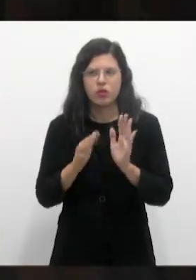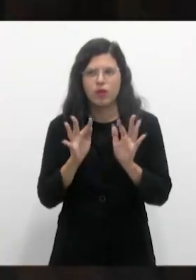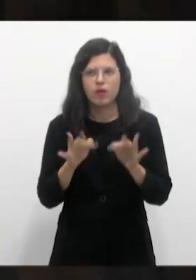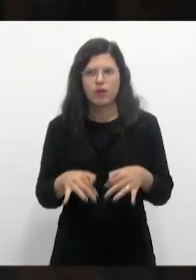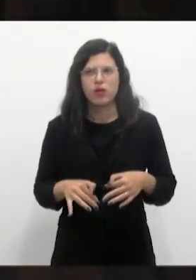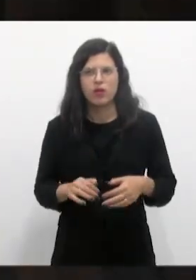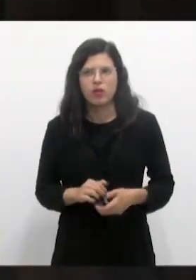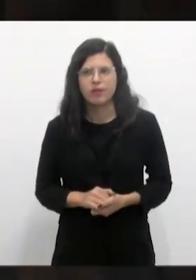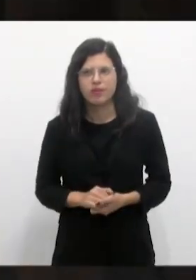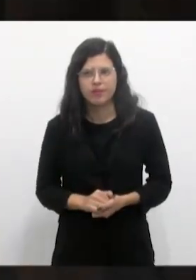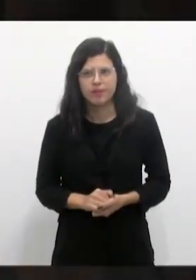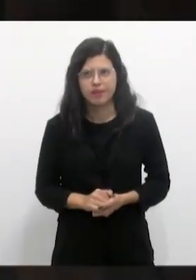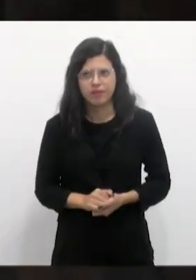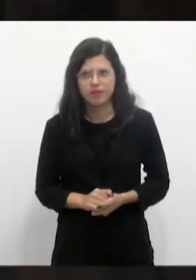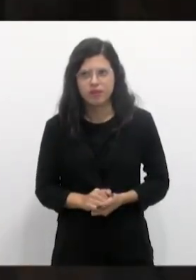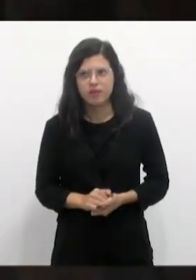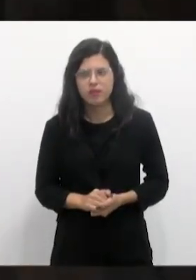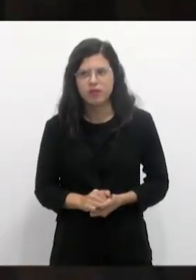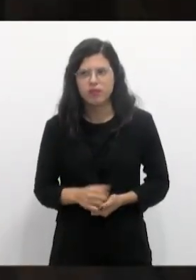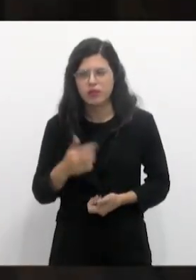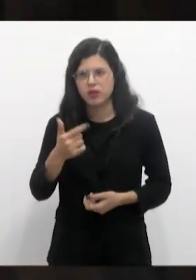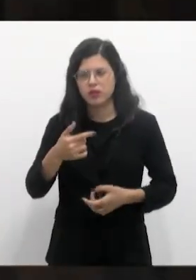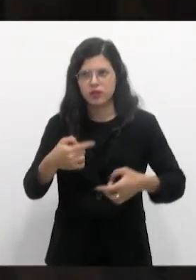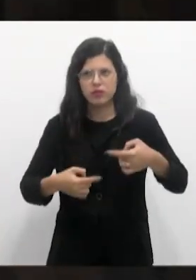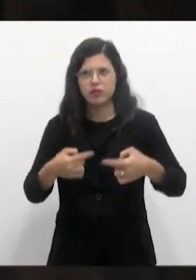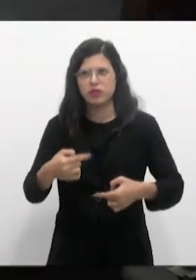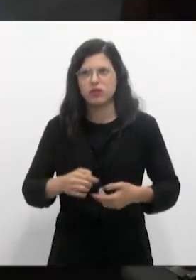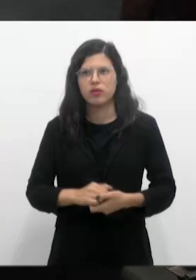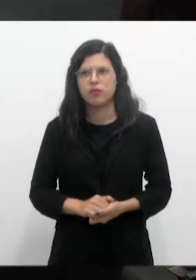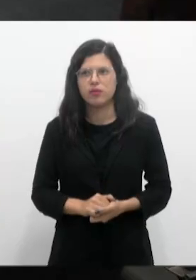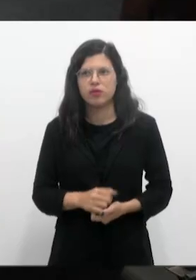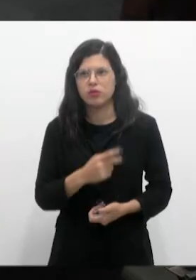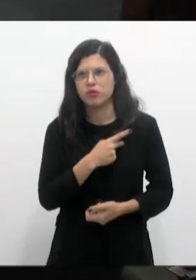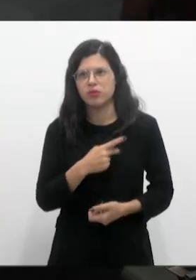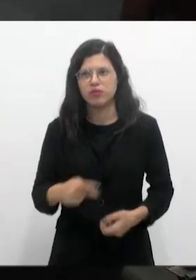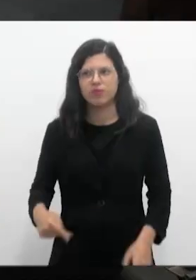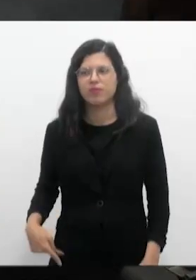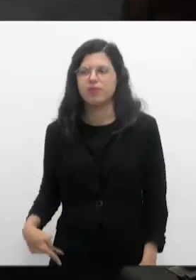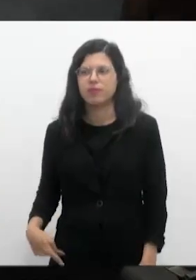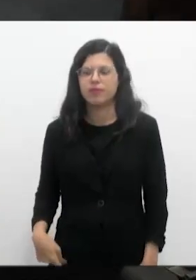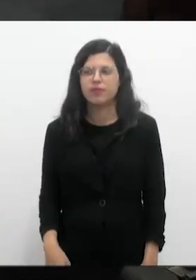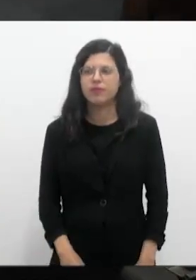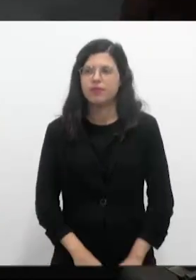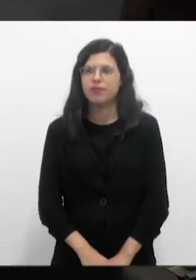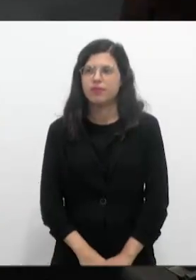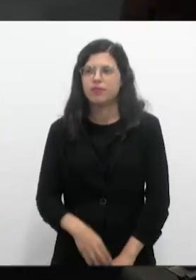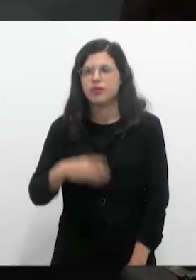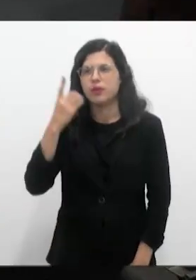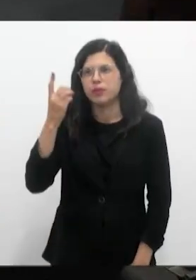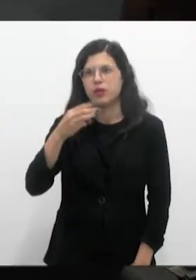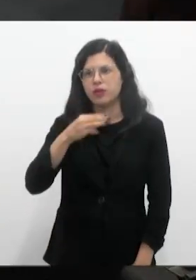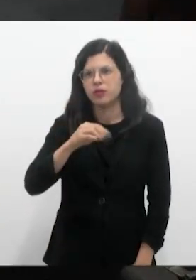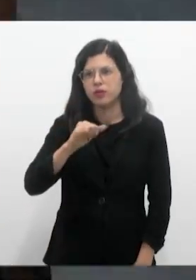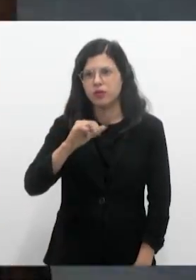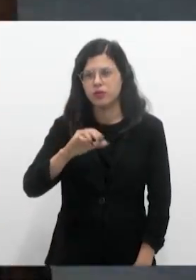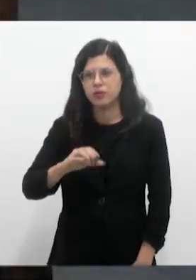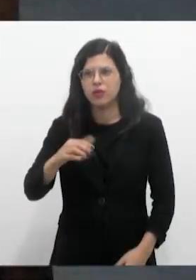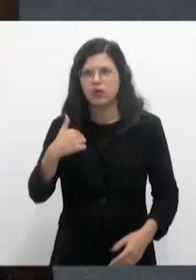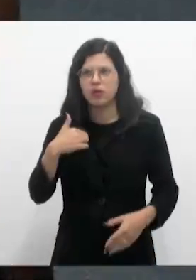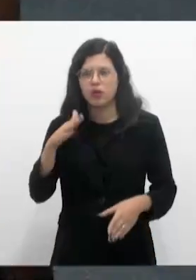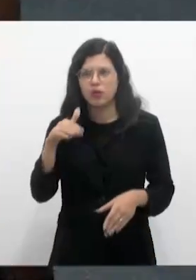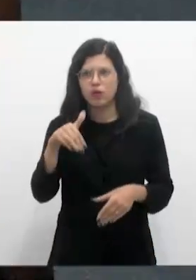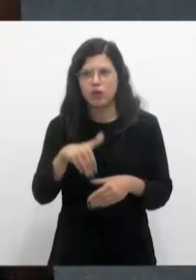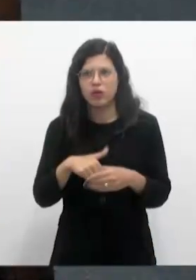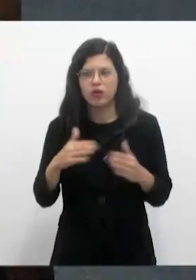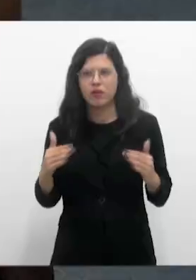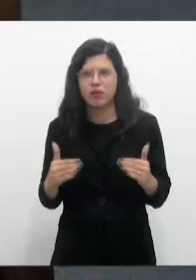vencido para a segunda discussão. Presidente. Deputado Carlos Mink. Presidente Delaroli, eu votei